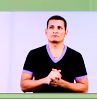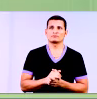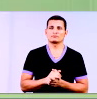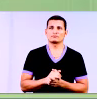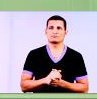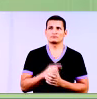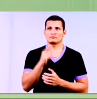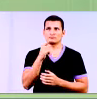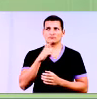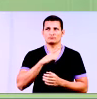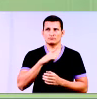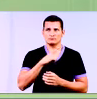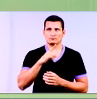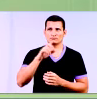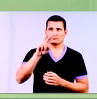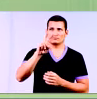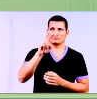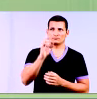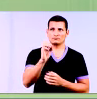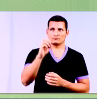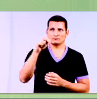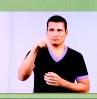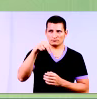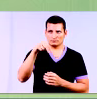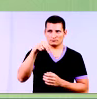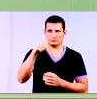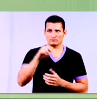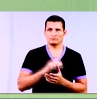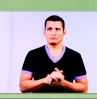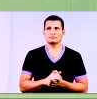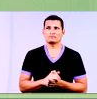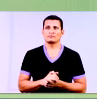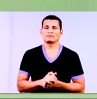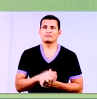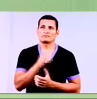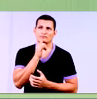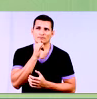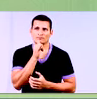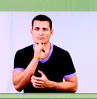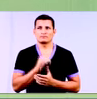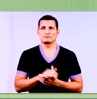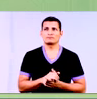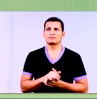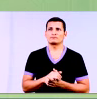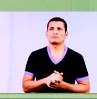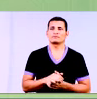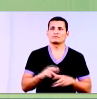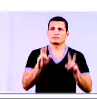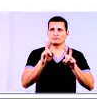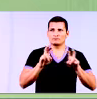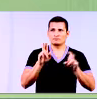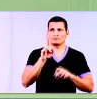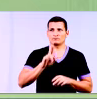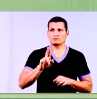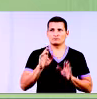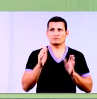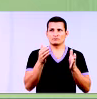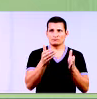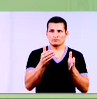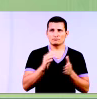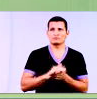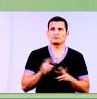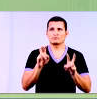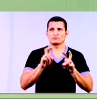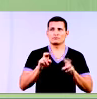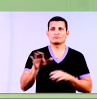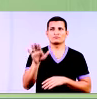Aqui a gente viu o modelo de von Neumann lá, que a gente tem, que é o computador de uso específico, computador para uso geral.